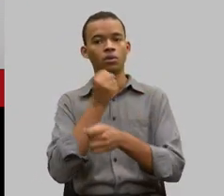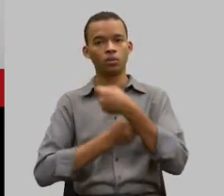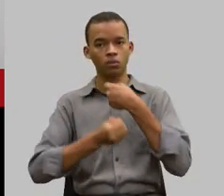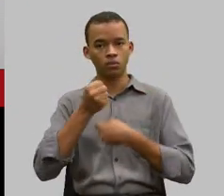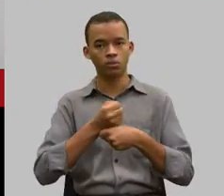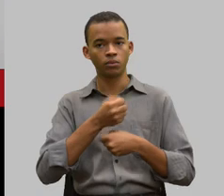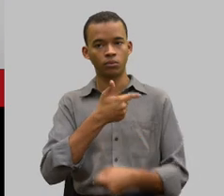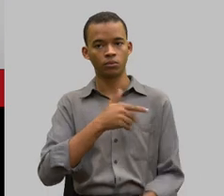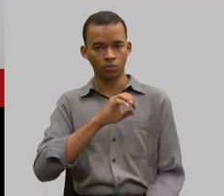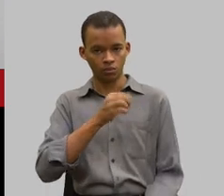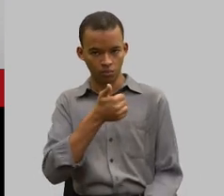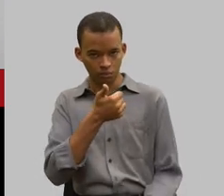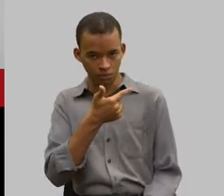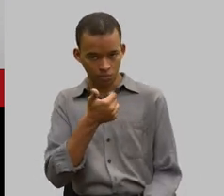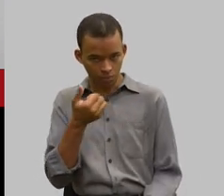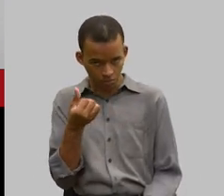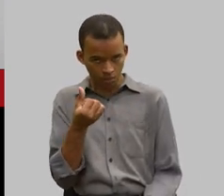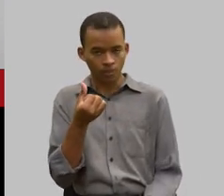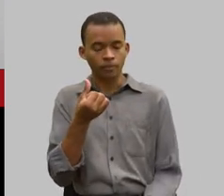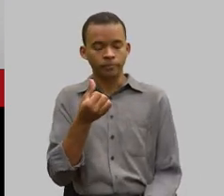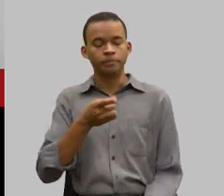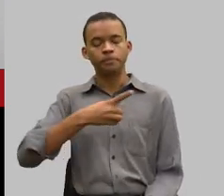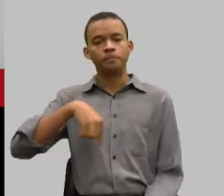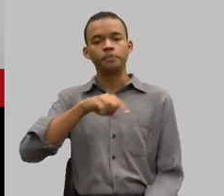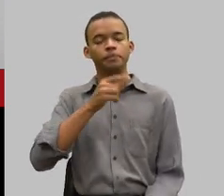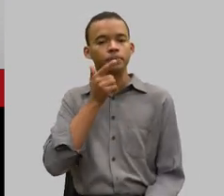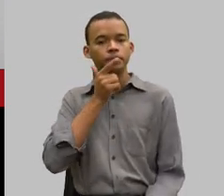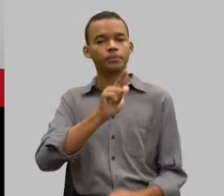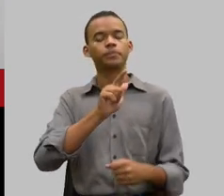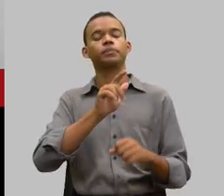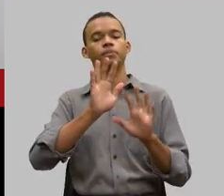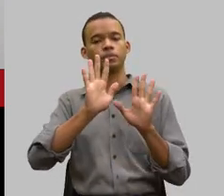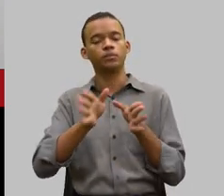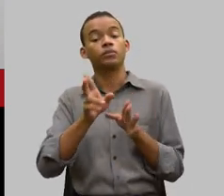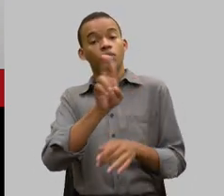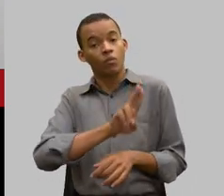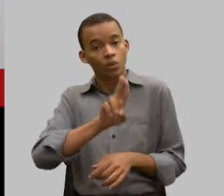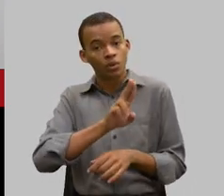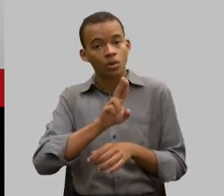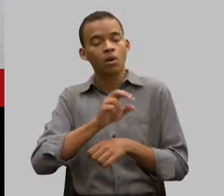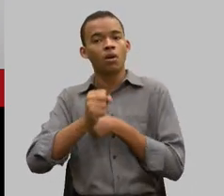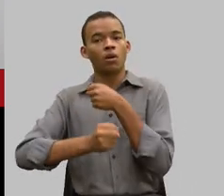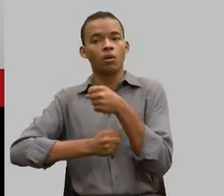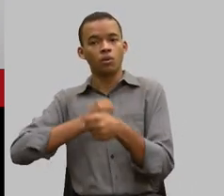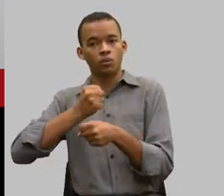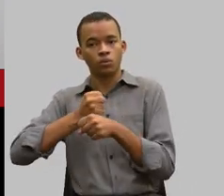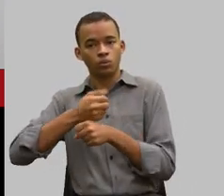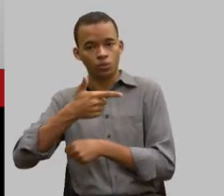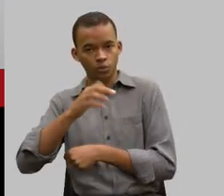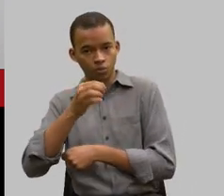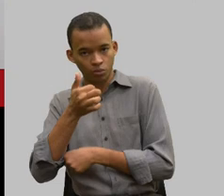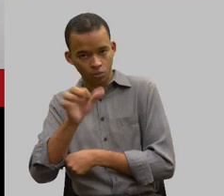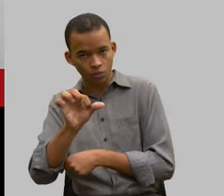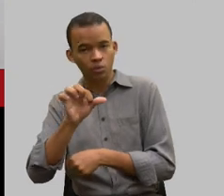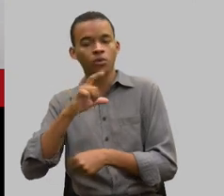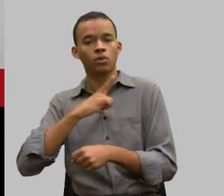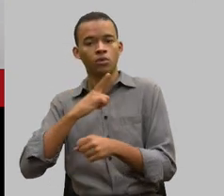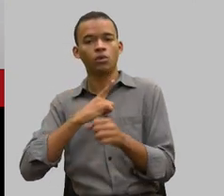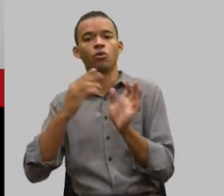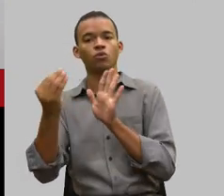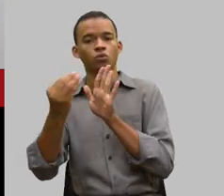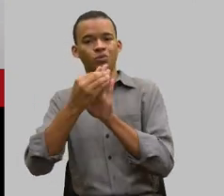consegue eh implantar ela em 2019 né faz o decreto regulamenta ela em